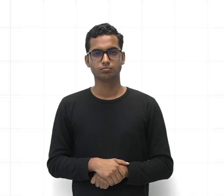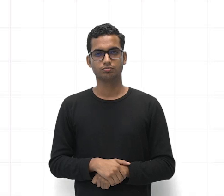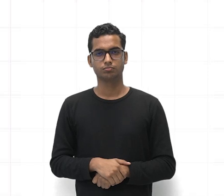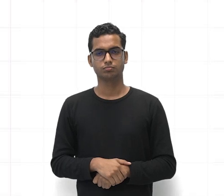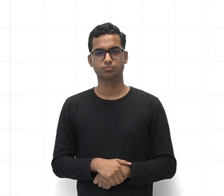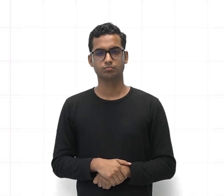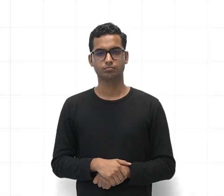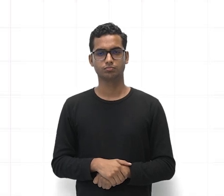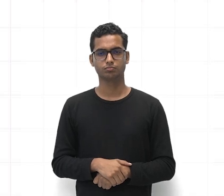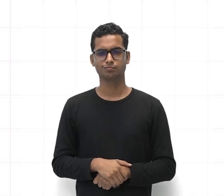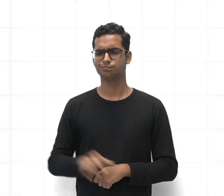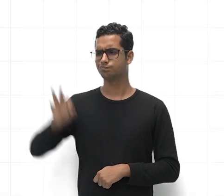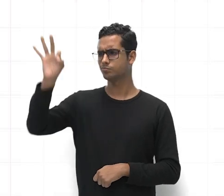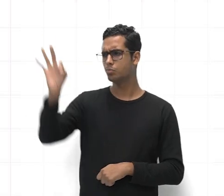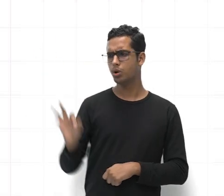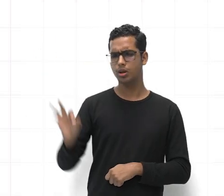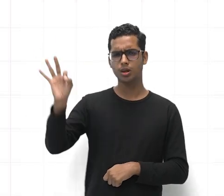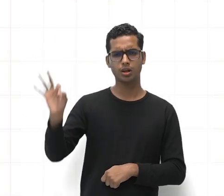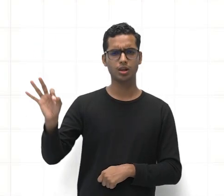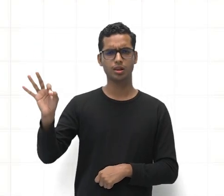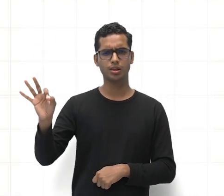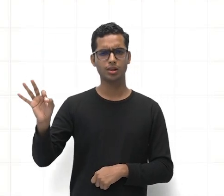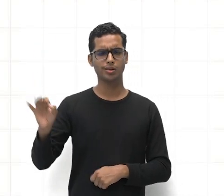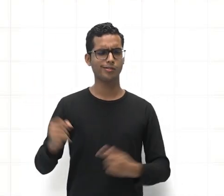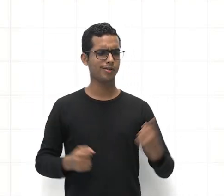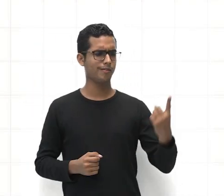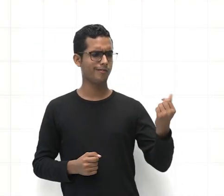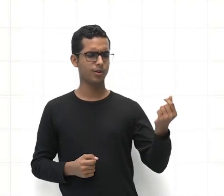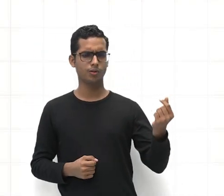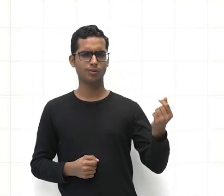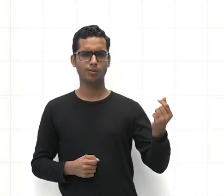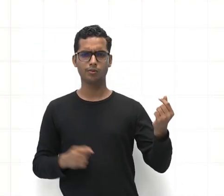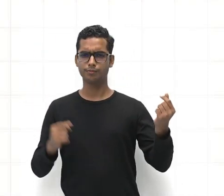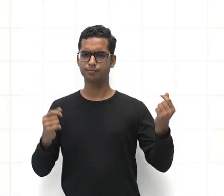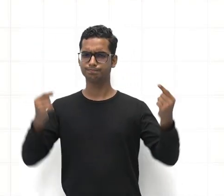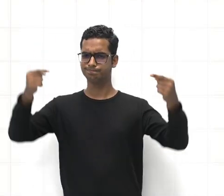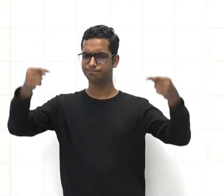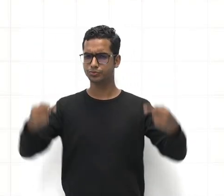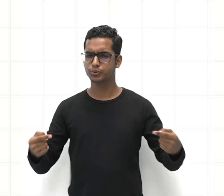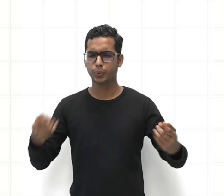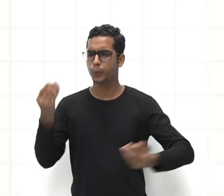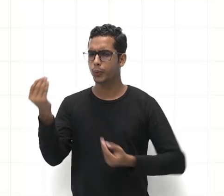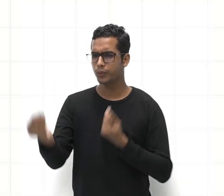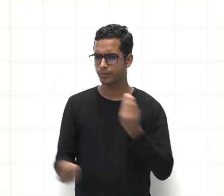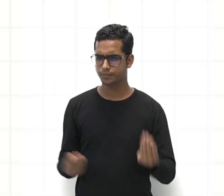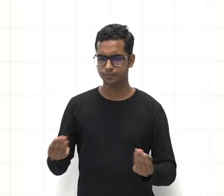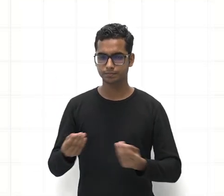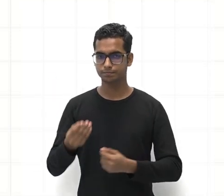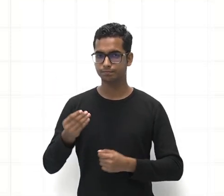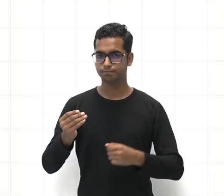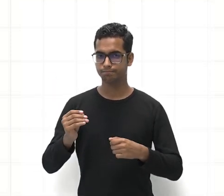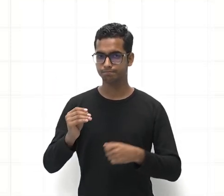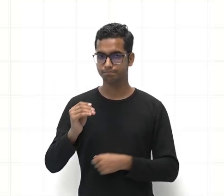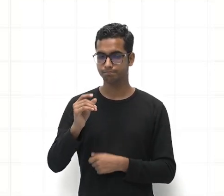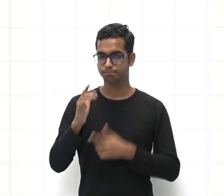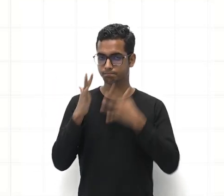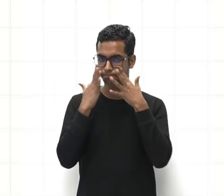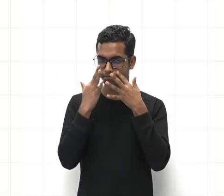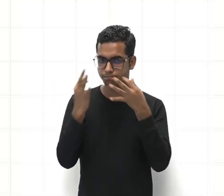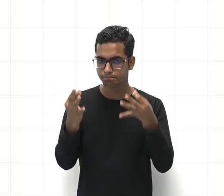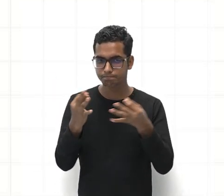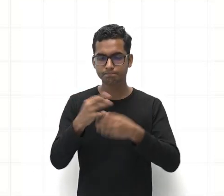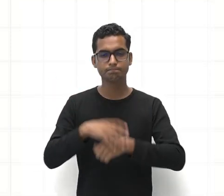Porcentagem versus preços. Fique ligado. A porcentagem é uma ferramenta poderosa na